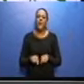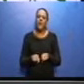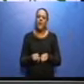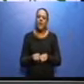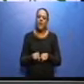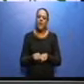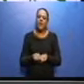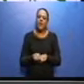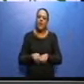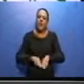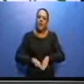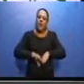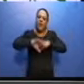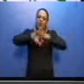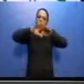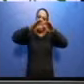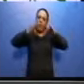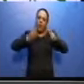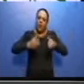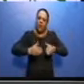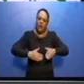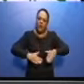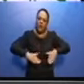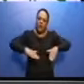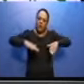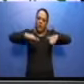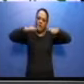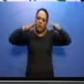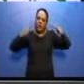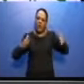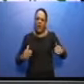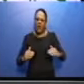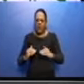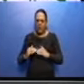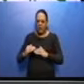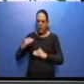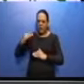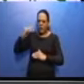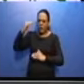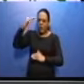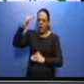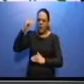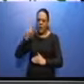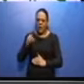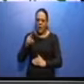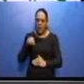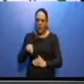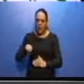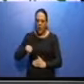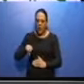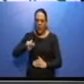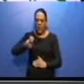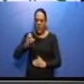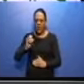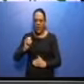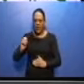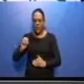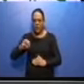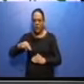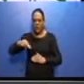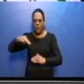montanhas raramente atinge aí o pico acima de 1.500 metros. Essa cadeia de montanha ela está aí